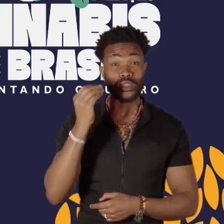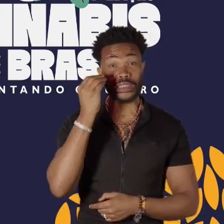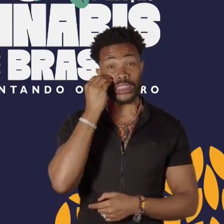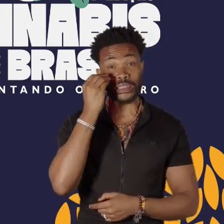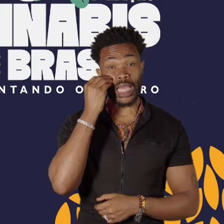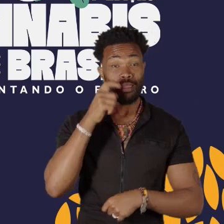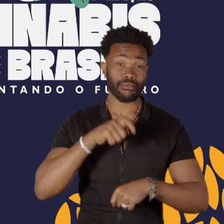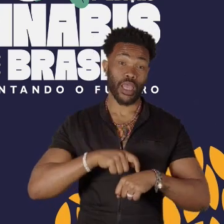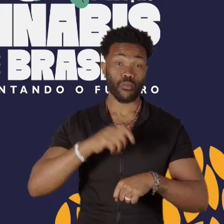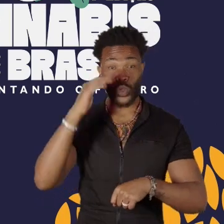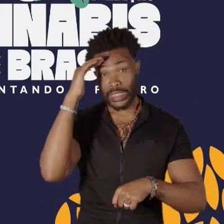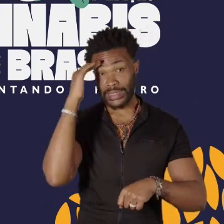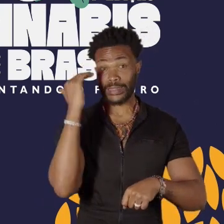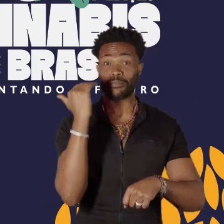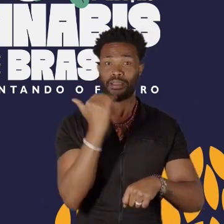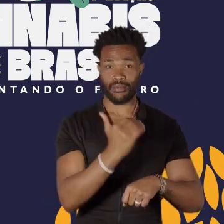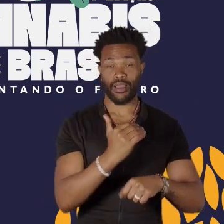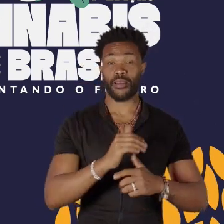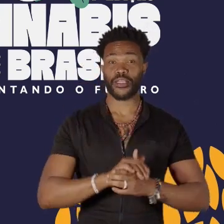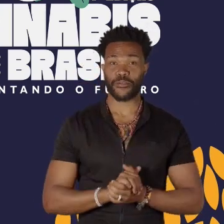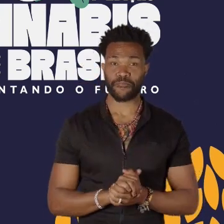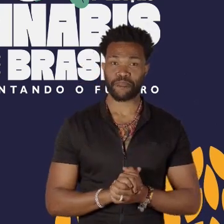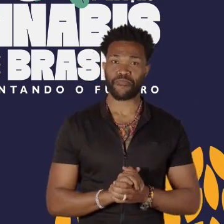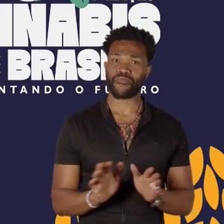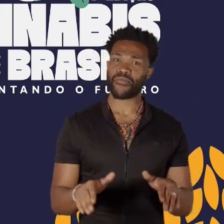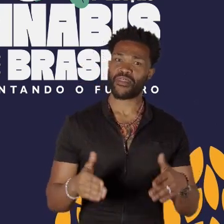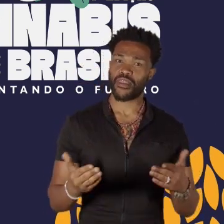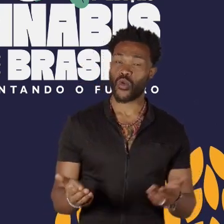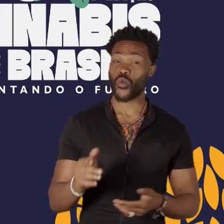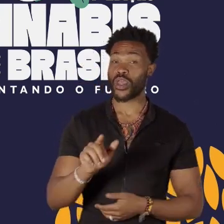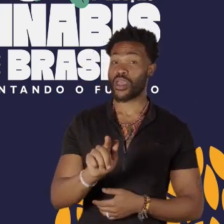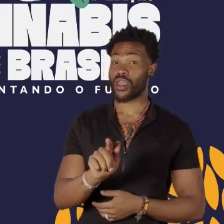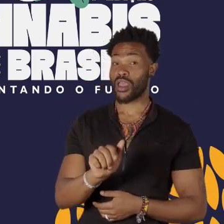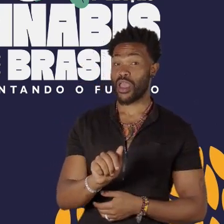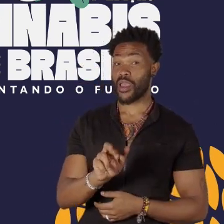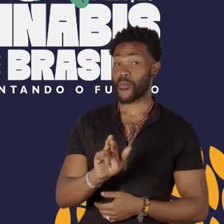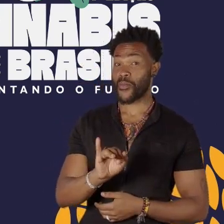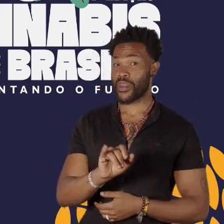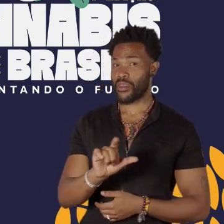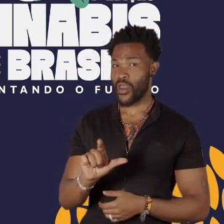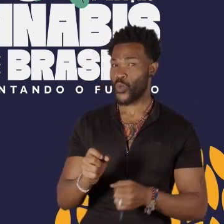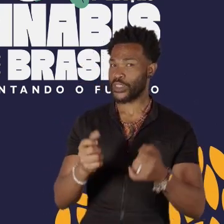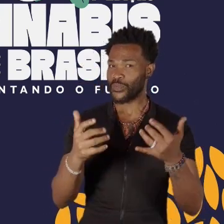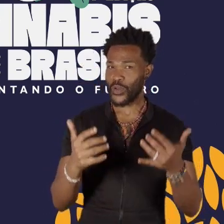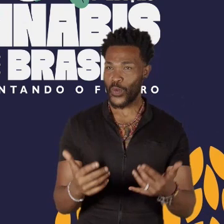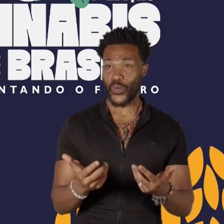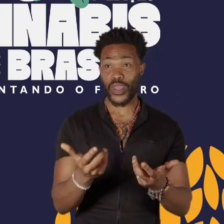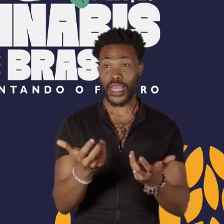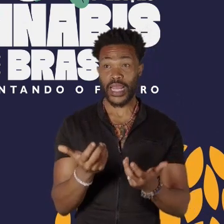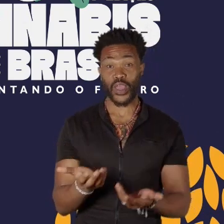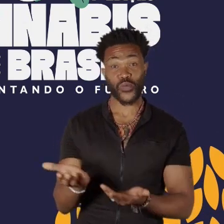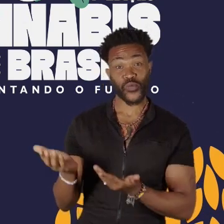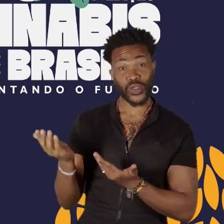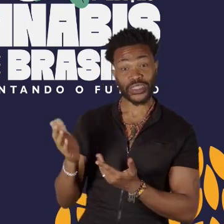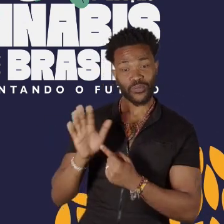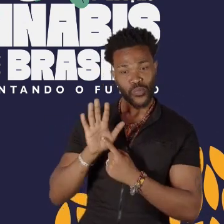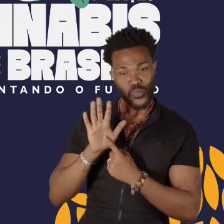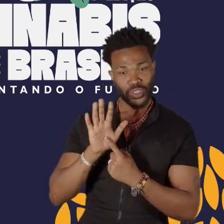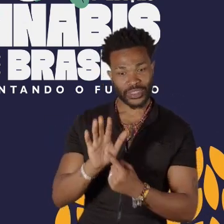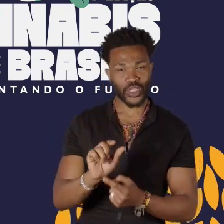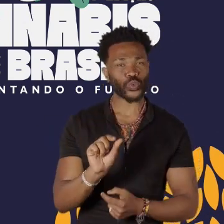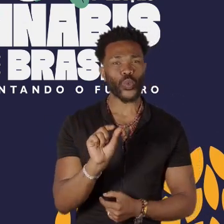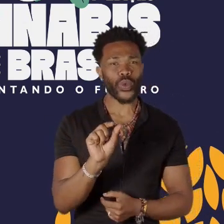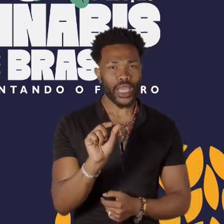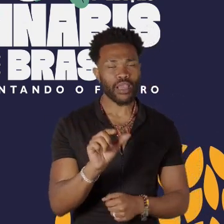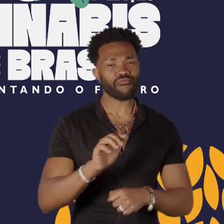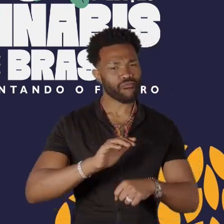respeitar meu tempo, tem um cronômetro. E aí quando o Gabriel Murga falou comigo, ele falou assim, eu queria que você, né, trouxesse um pouco o que